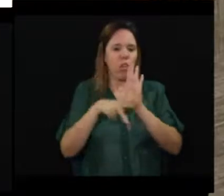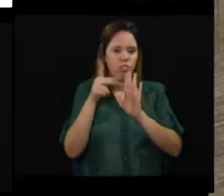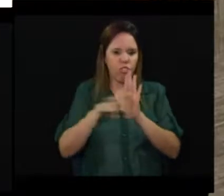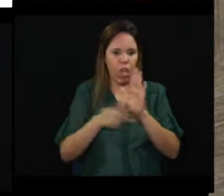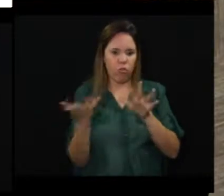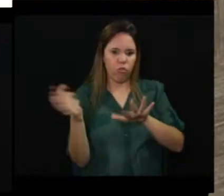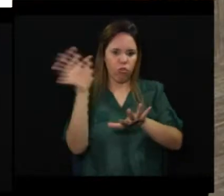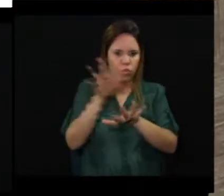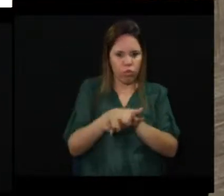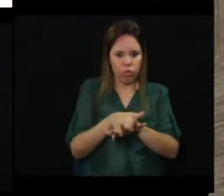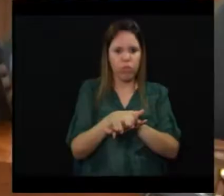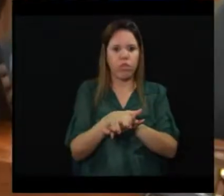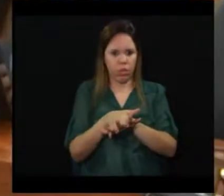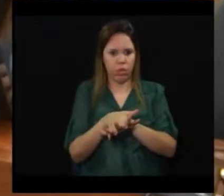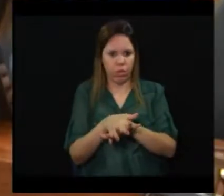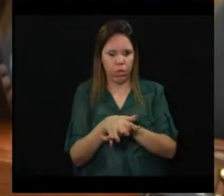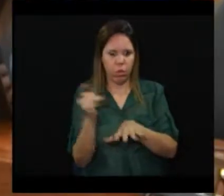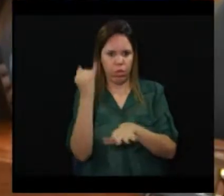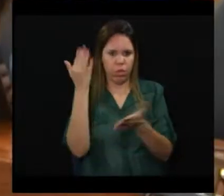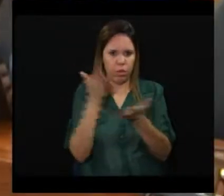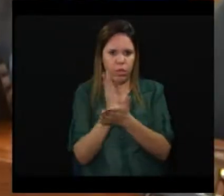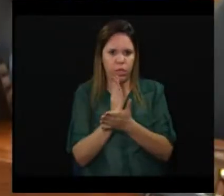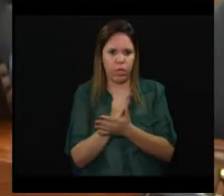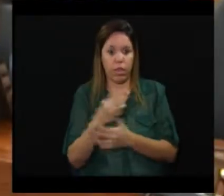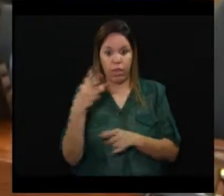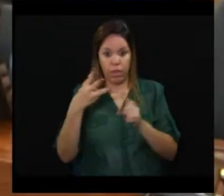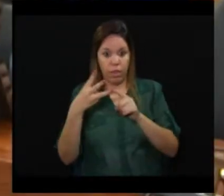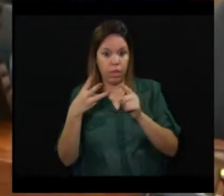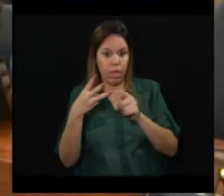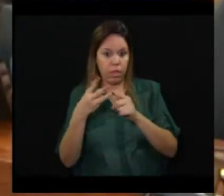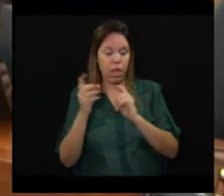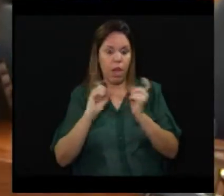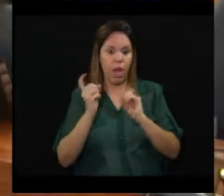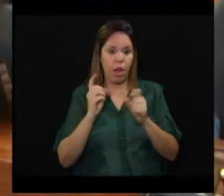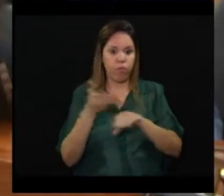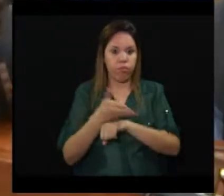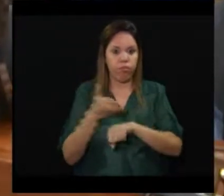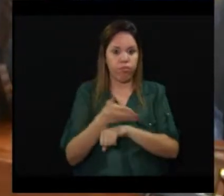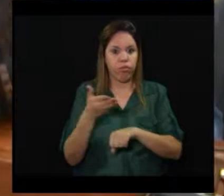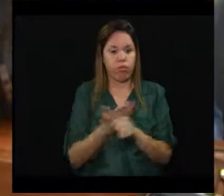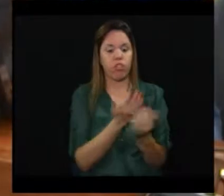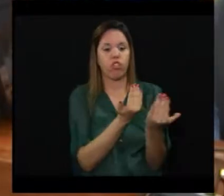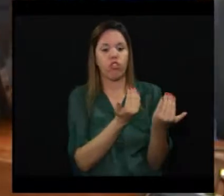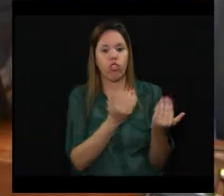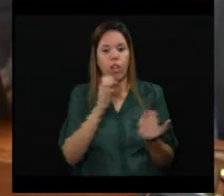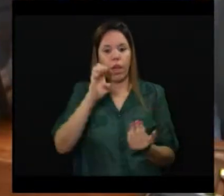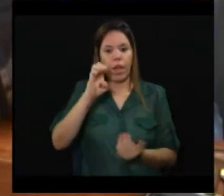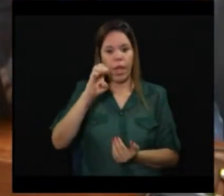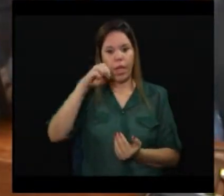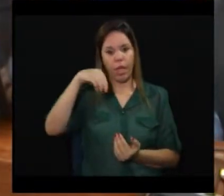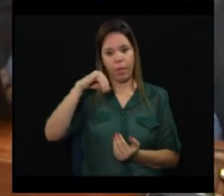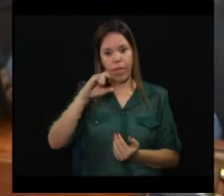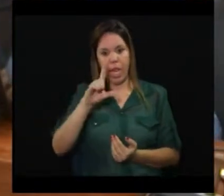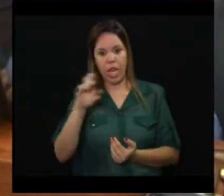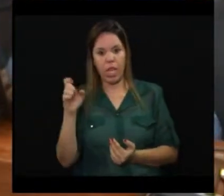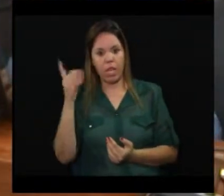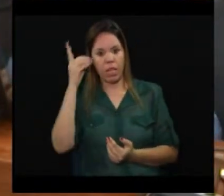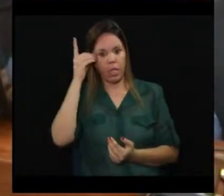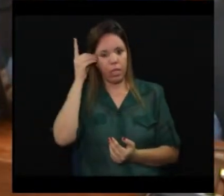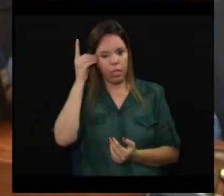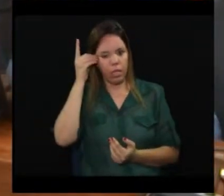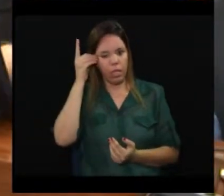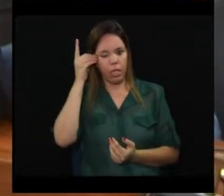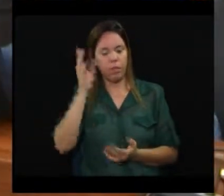importante a aprovação de coisas assim. A terceira edição do programa contou com a participação da jovem Emily, que tem síndrome de Down.